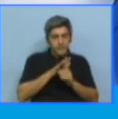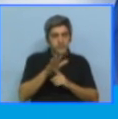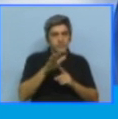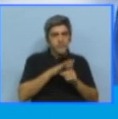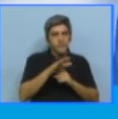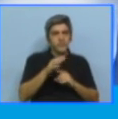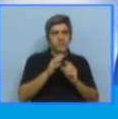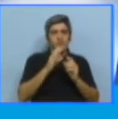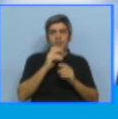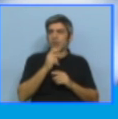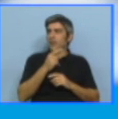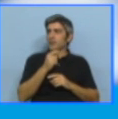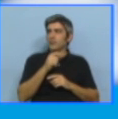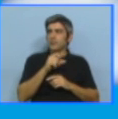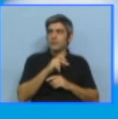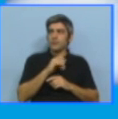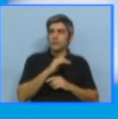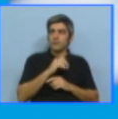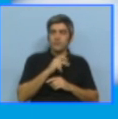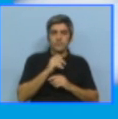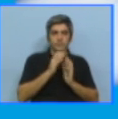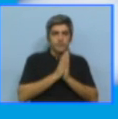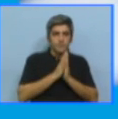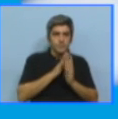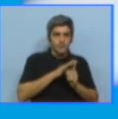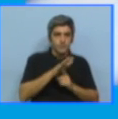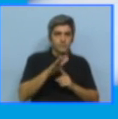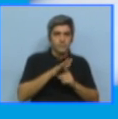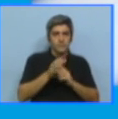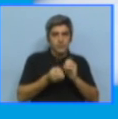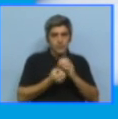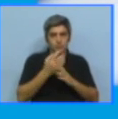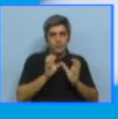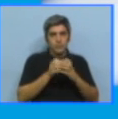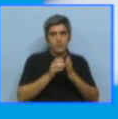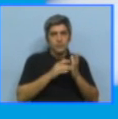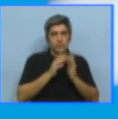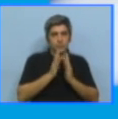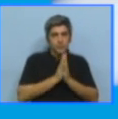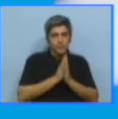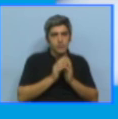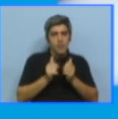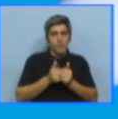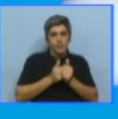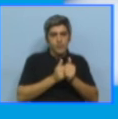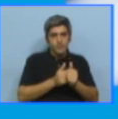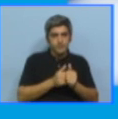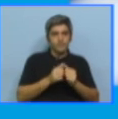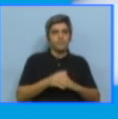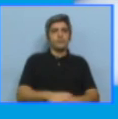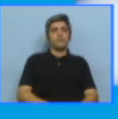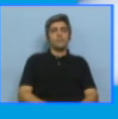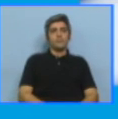com catequistas, com a fundação de comunidades cristãs, acompanhamento de comunidades, etc.